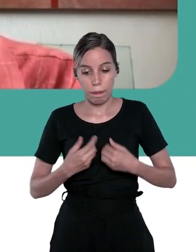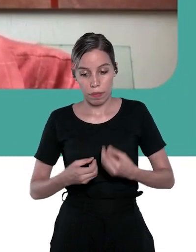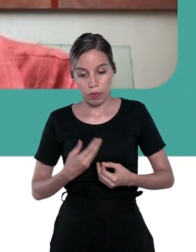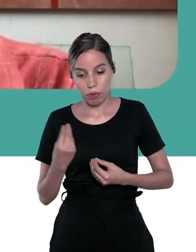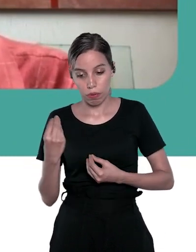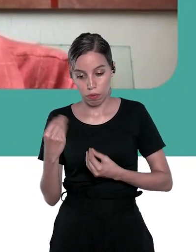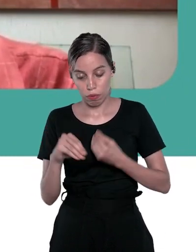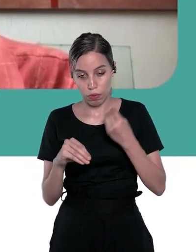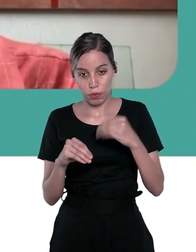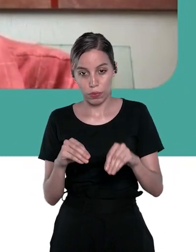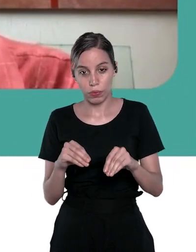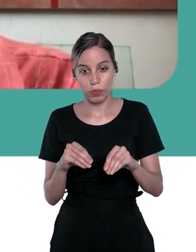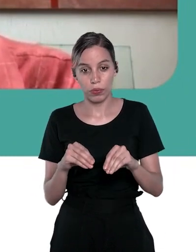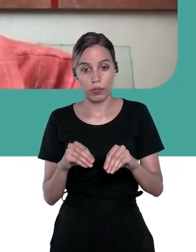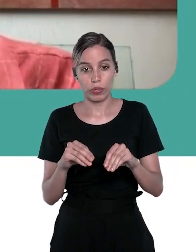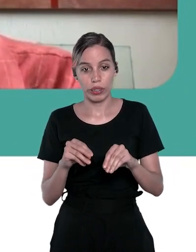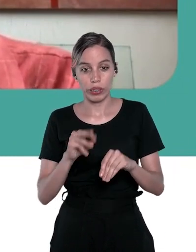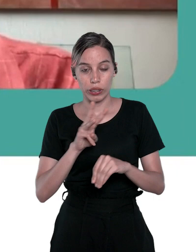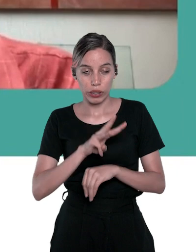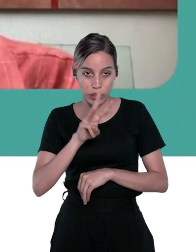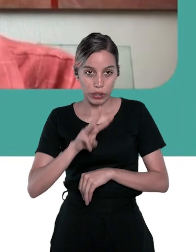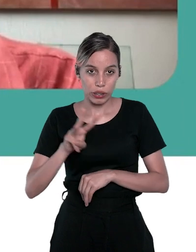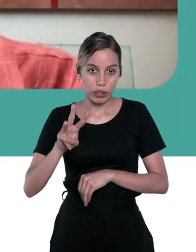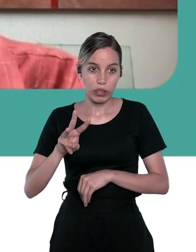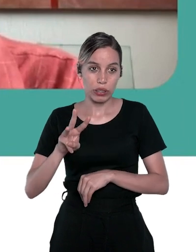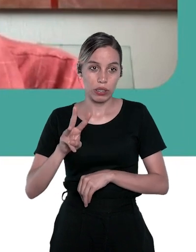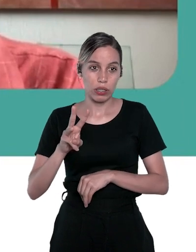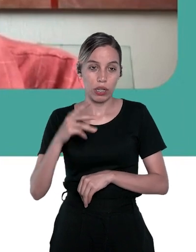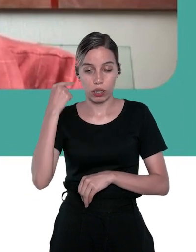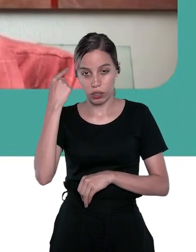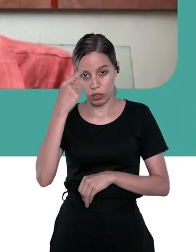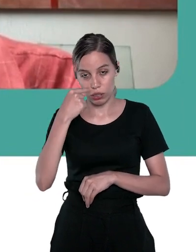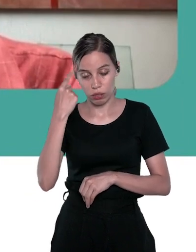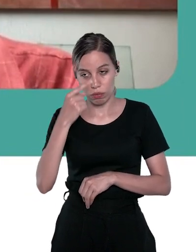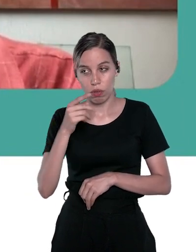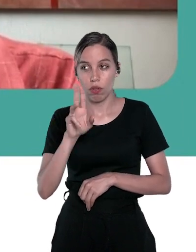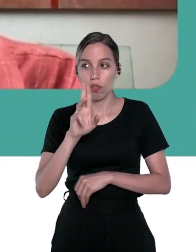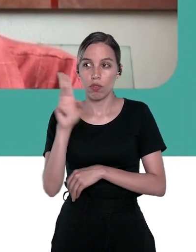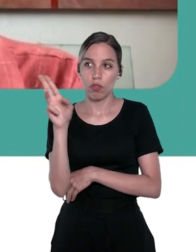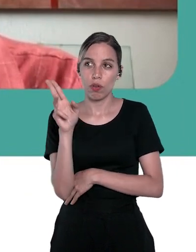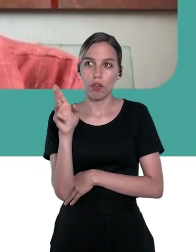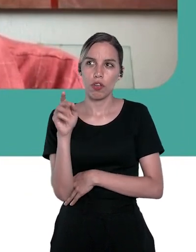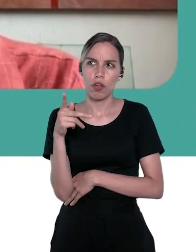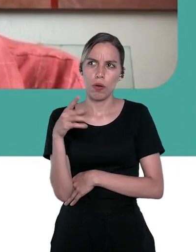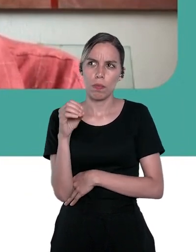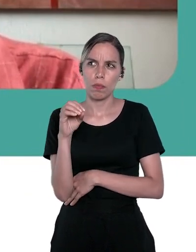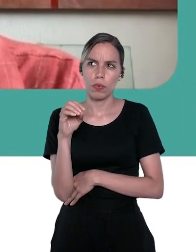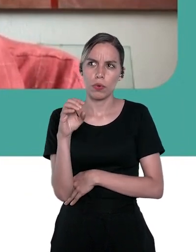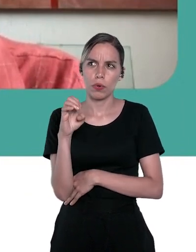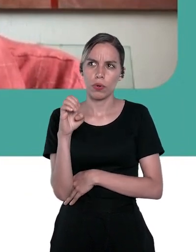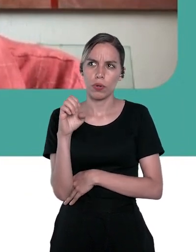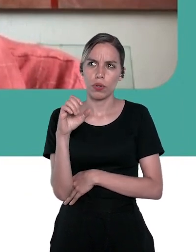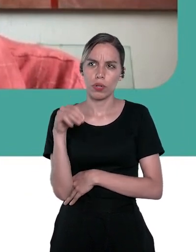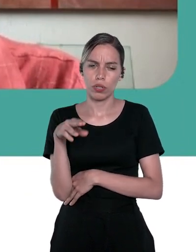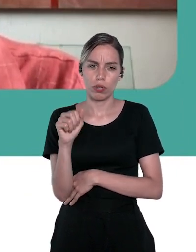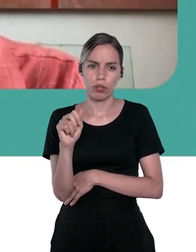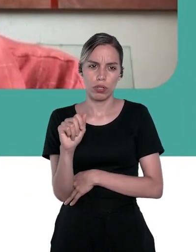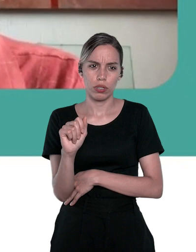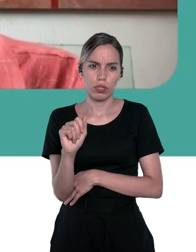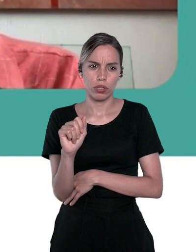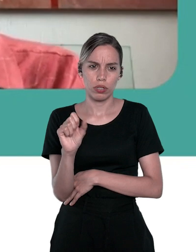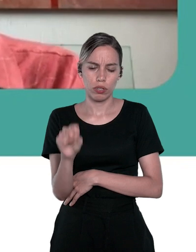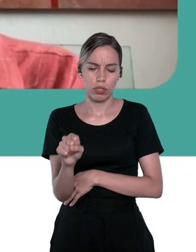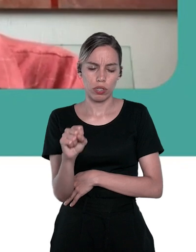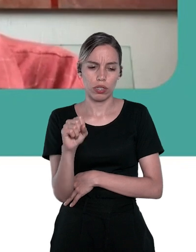poesia, eu publiquei num site espanhol chamado Poemas del